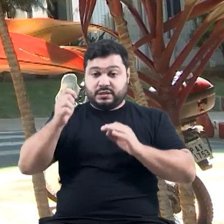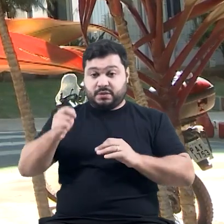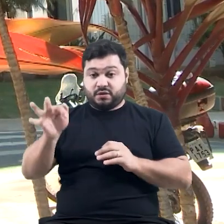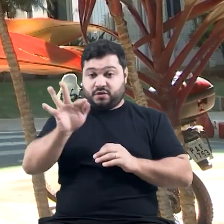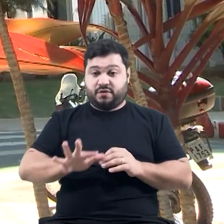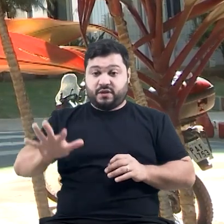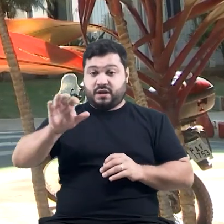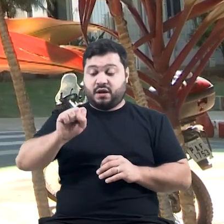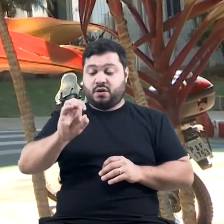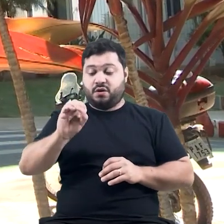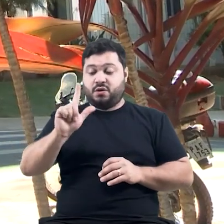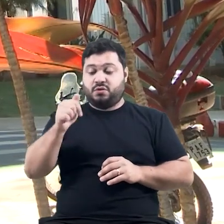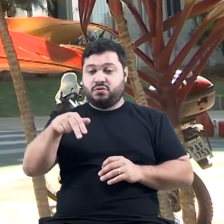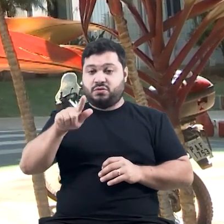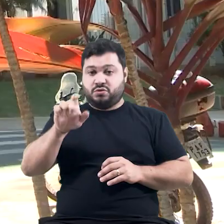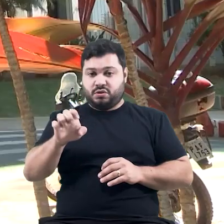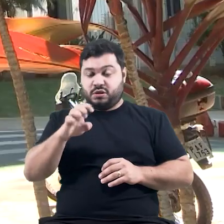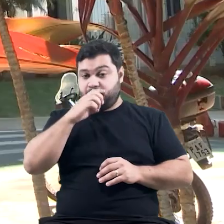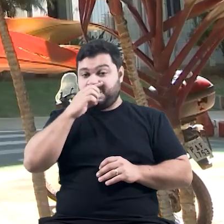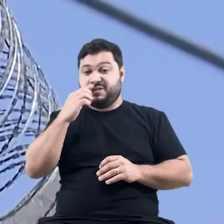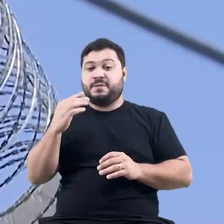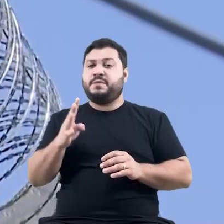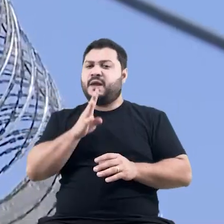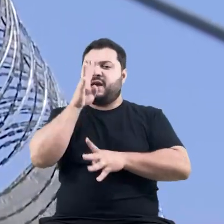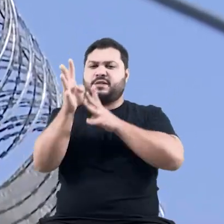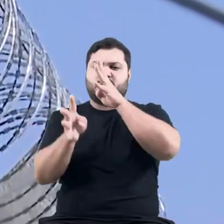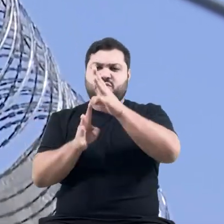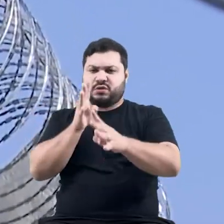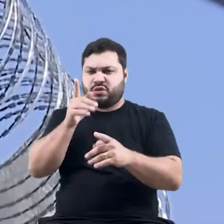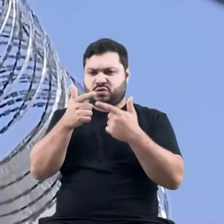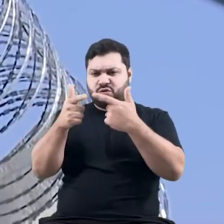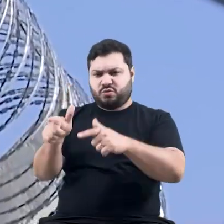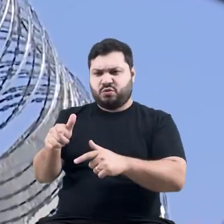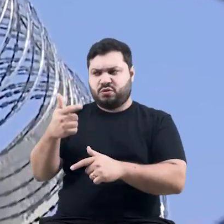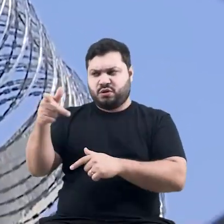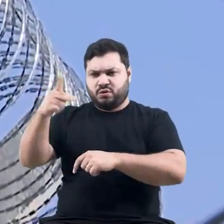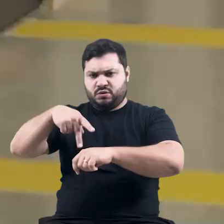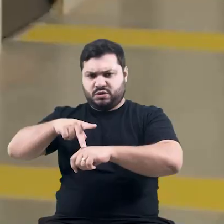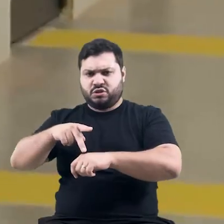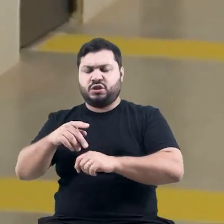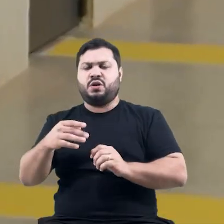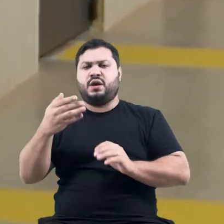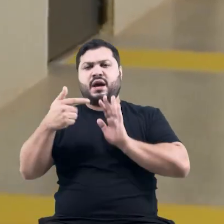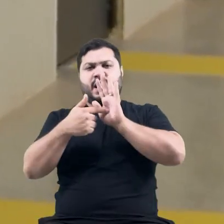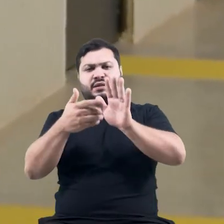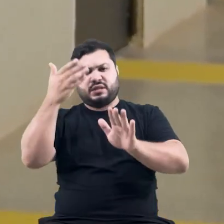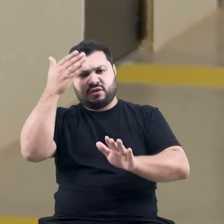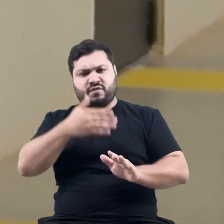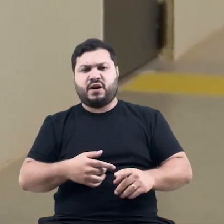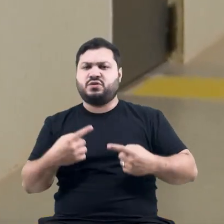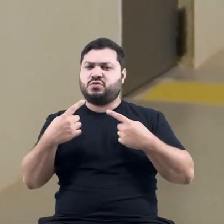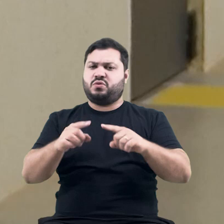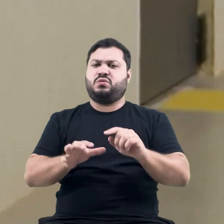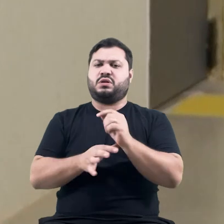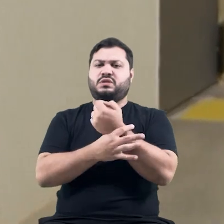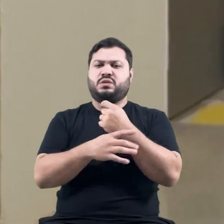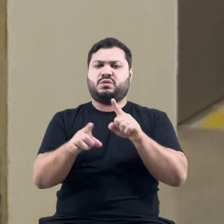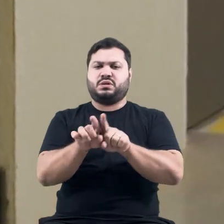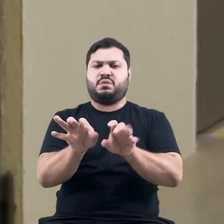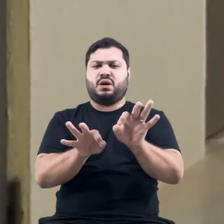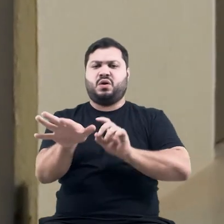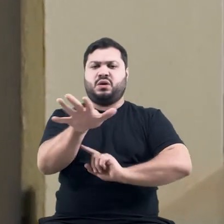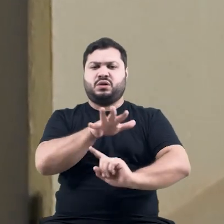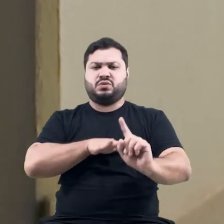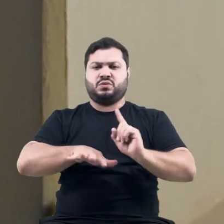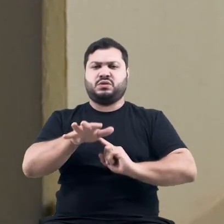relatora, desembargadora federal Solange Salgado da Silva, as acusações contra o estrangeiro atestam fatos que afrontam a segurança